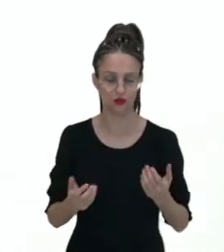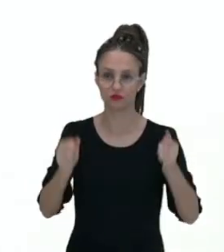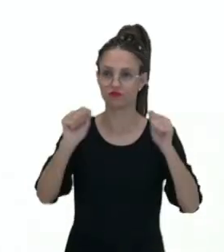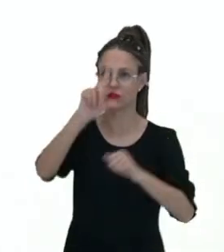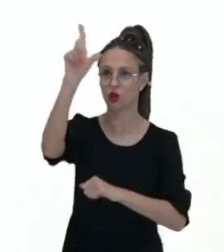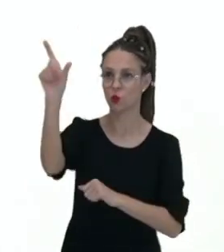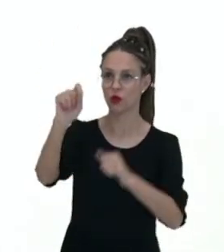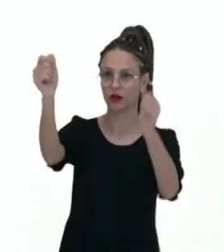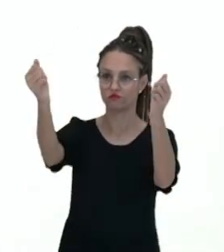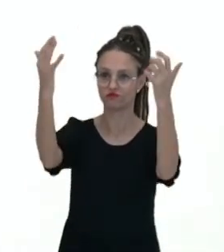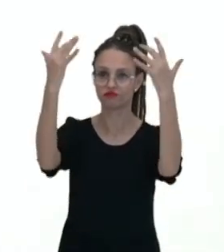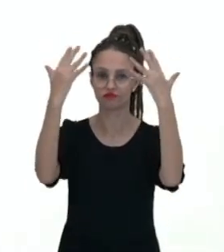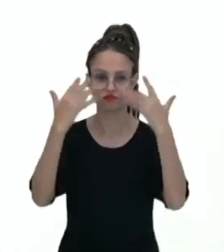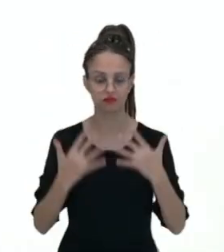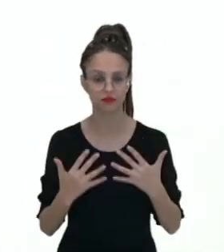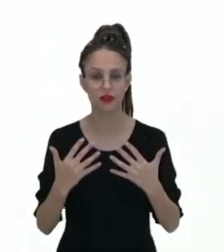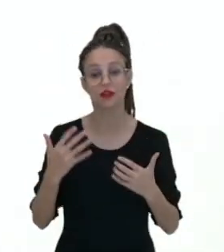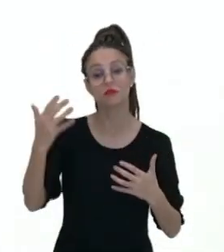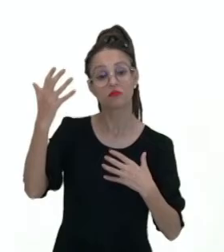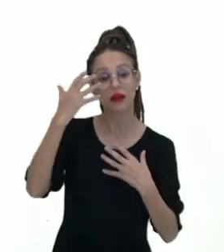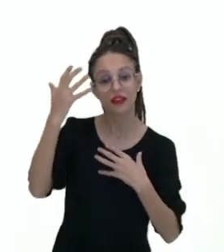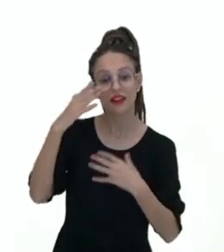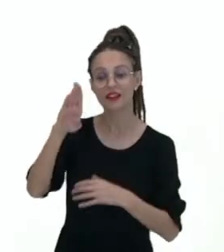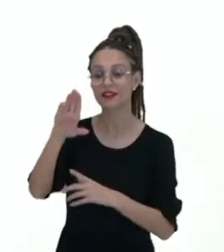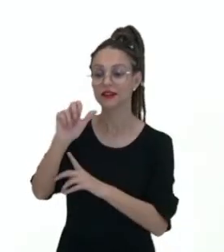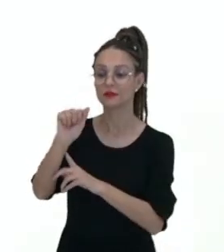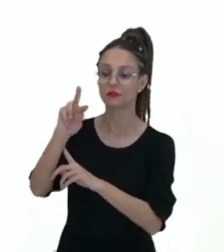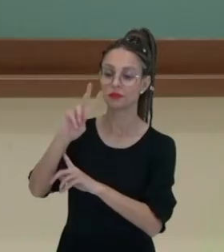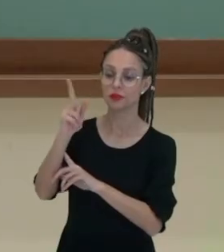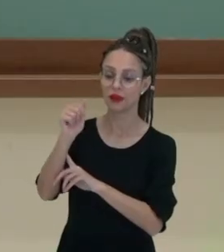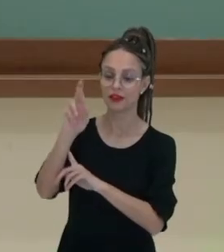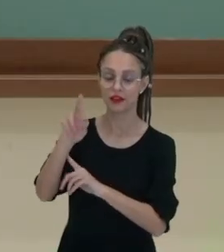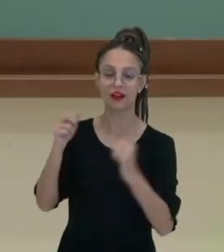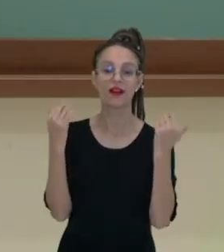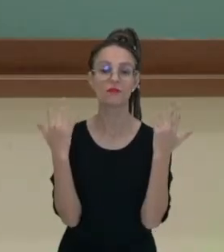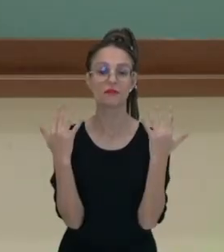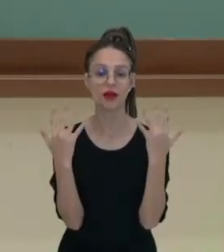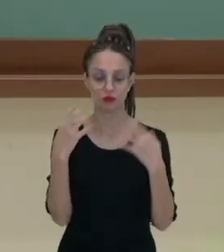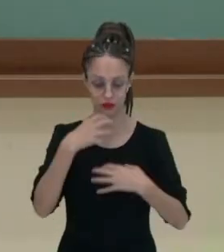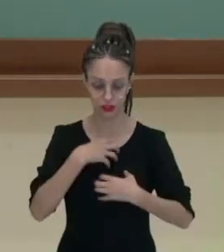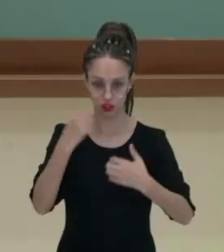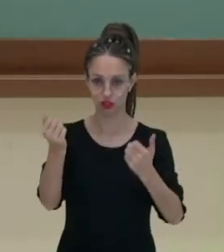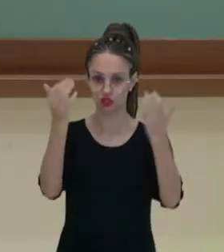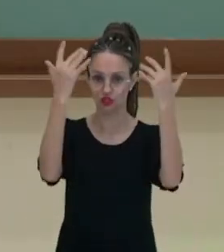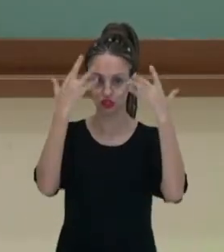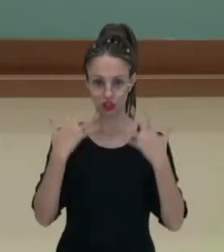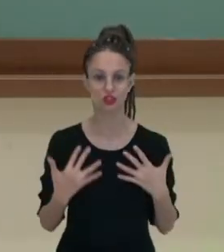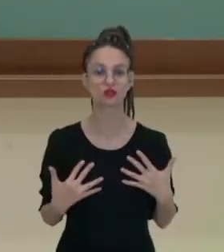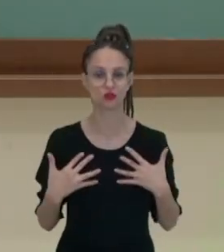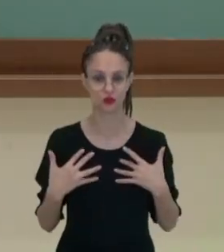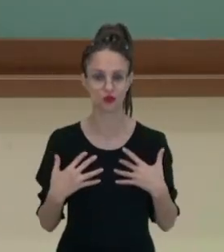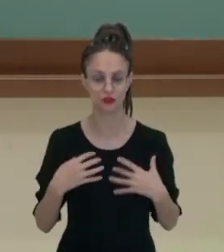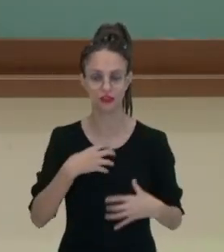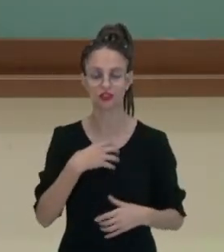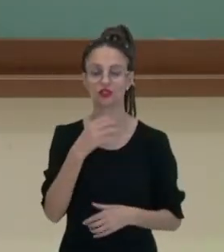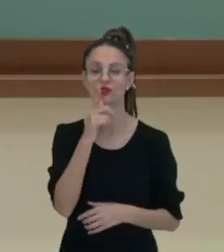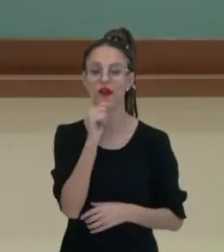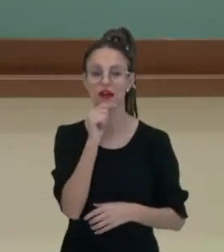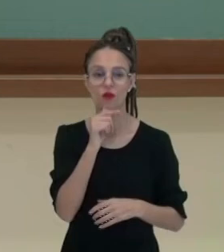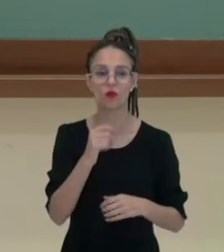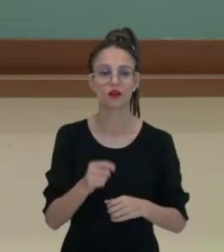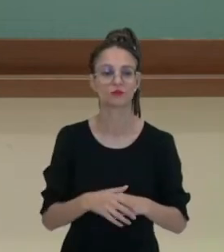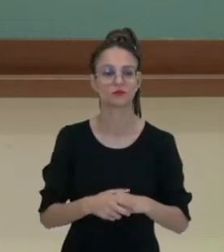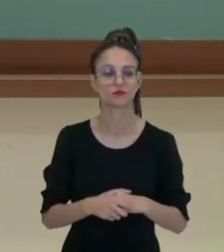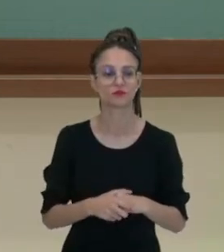luar. Visto que banhar se refere-se aqui ao sentido tátil, né? Você está sentindo aquele banho, aquela água, aquela luz